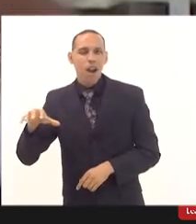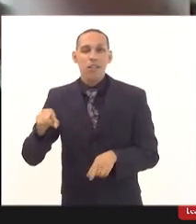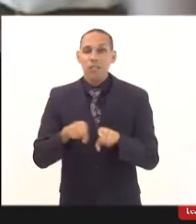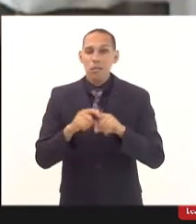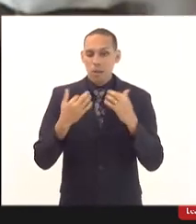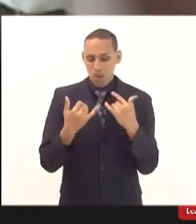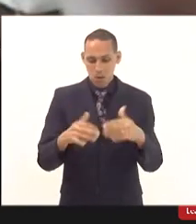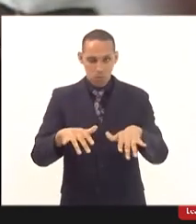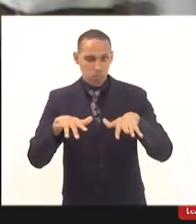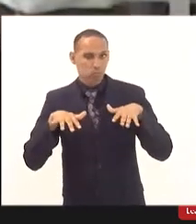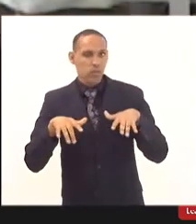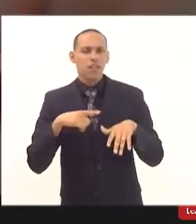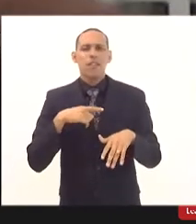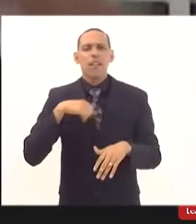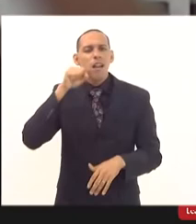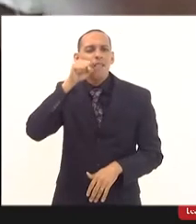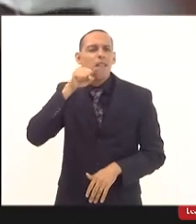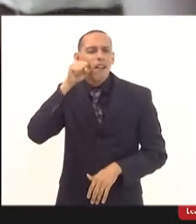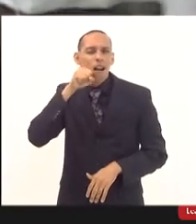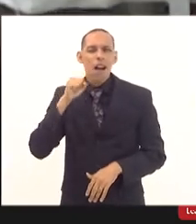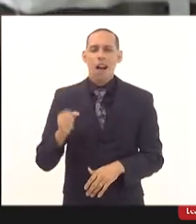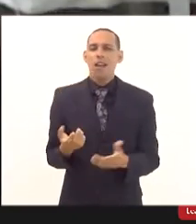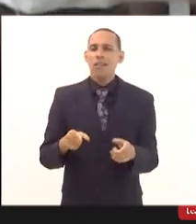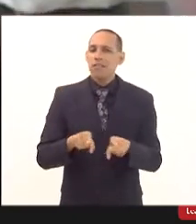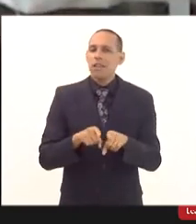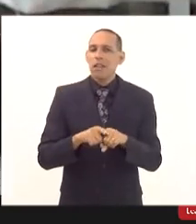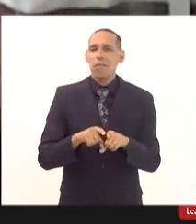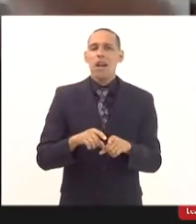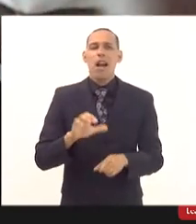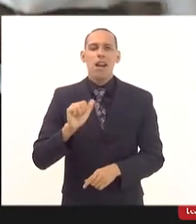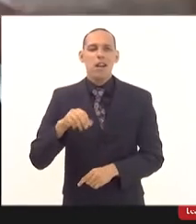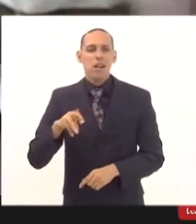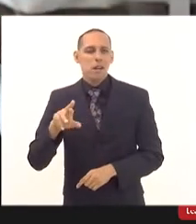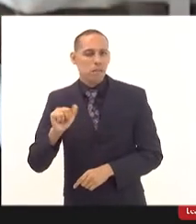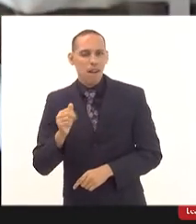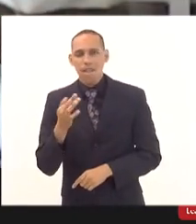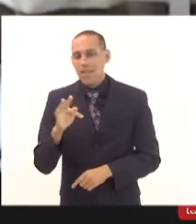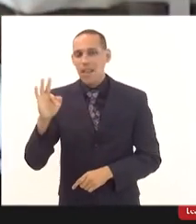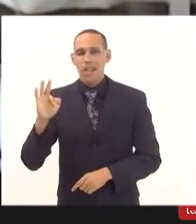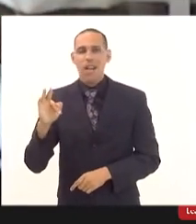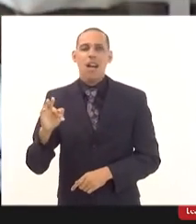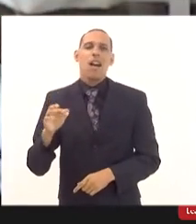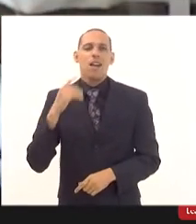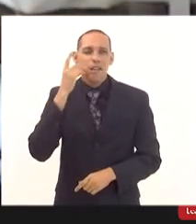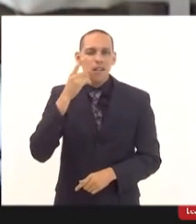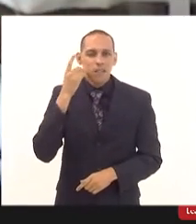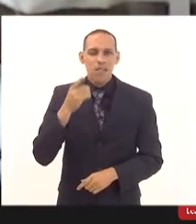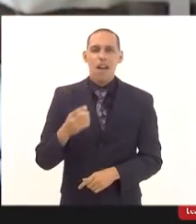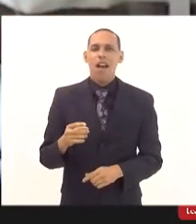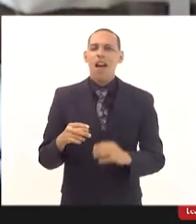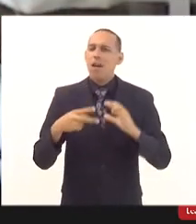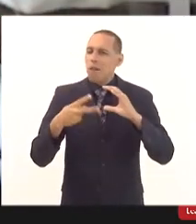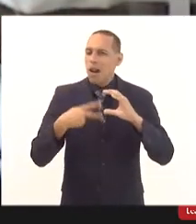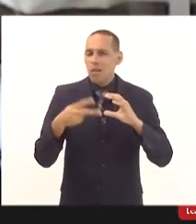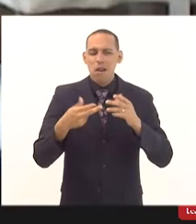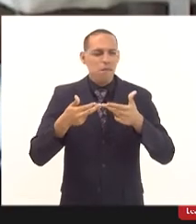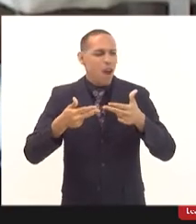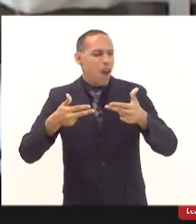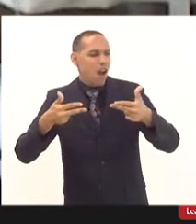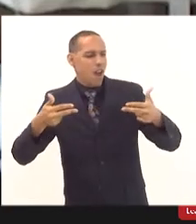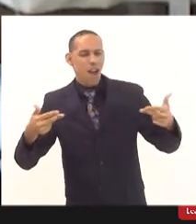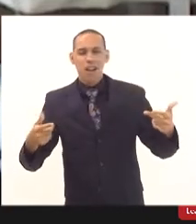audiências públicas no senado na Câmara Federal dos deputados nas assembleias legislativas em várias câmaras de vereadores também se